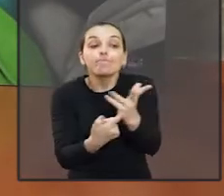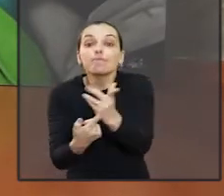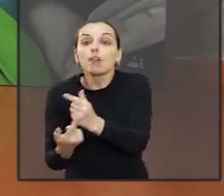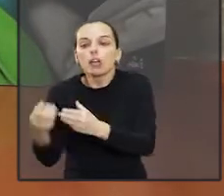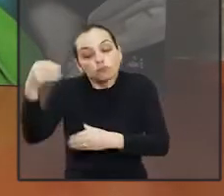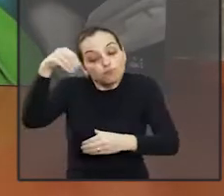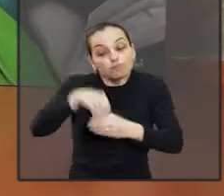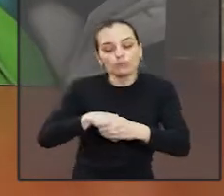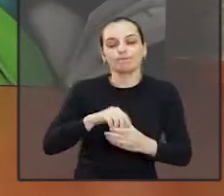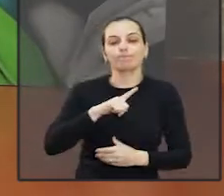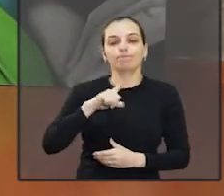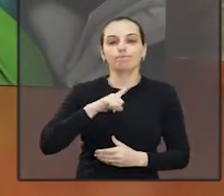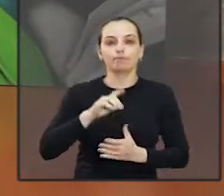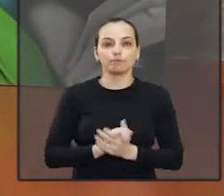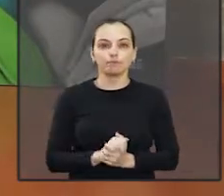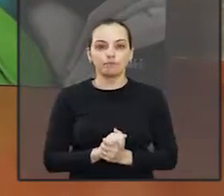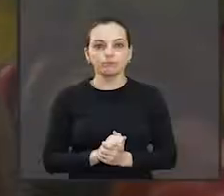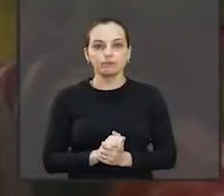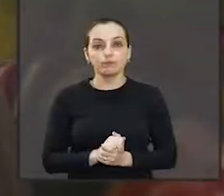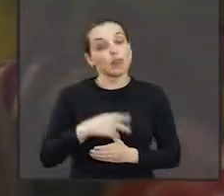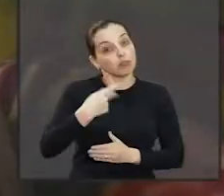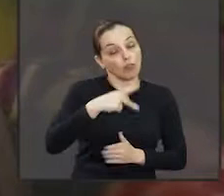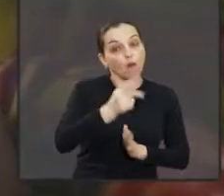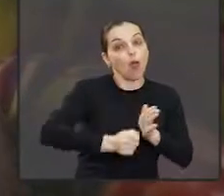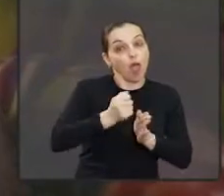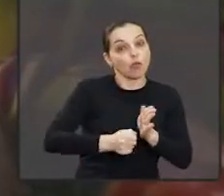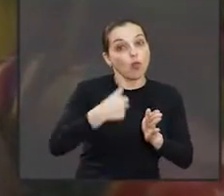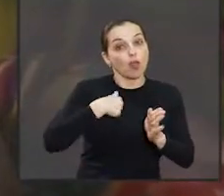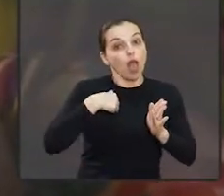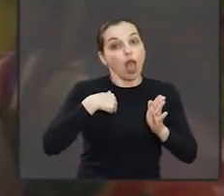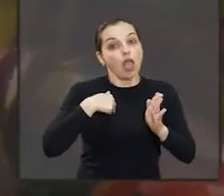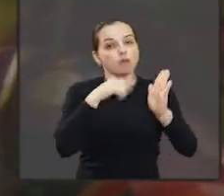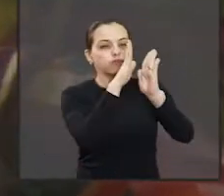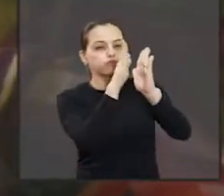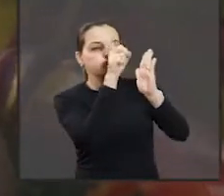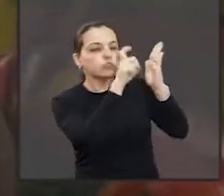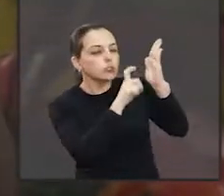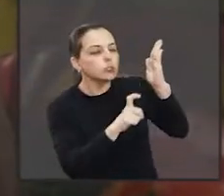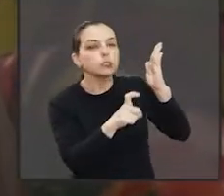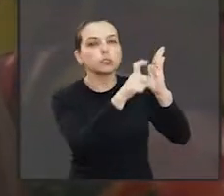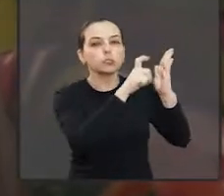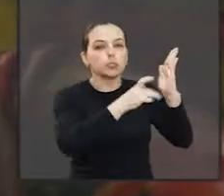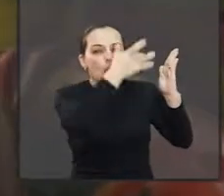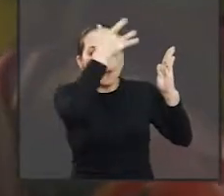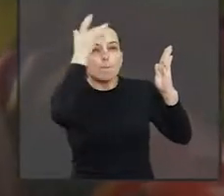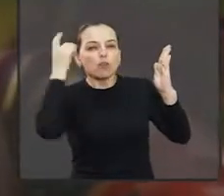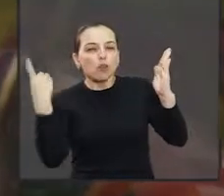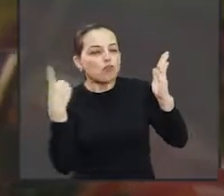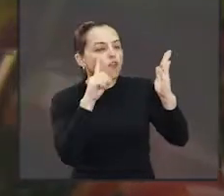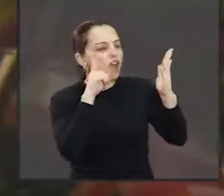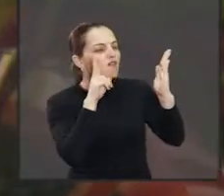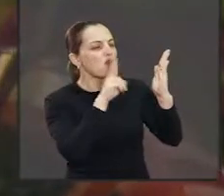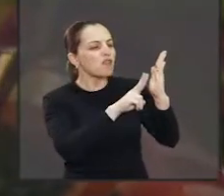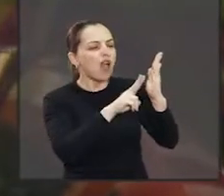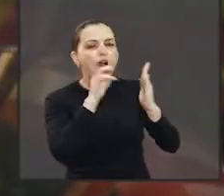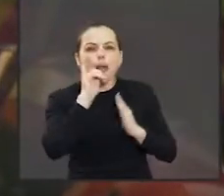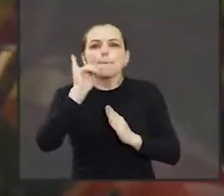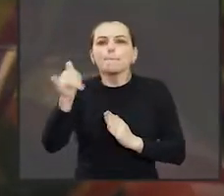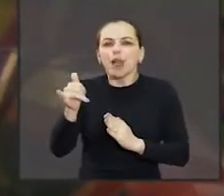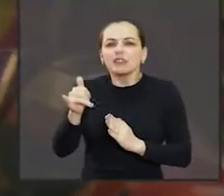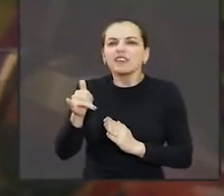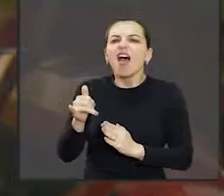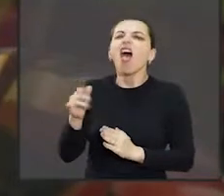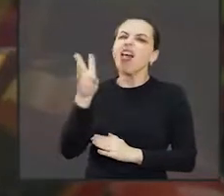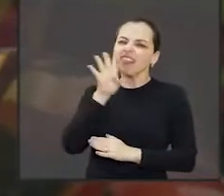uma aceitação muito maior. Aqui em Araraquara, quando você está fazendo trabalho, quando eu estou fazendo trabalho, normalmente o diálogo se resume em